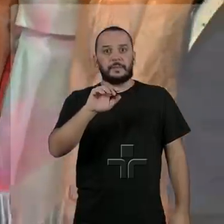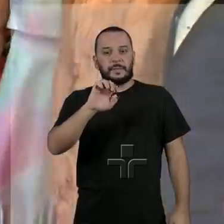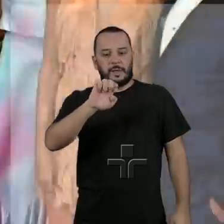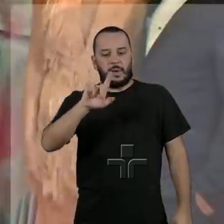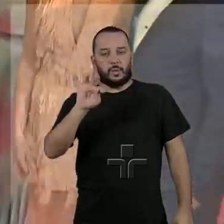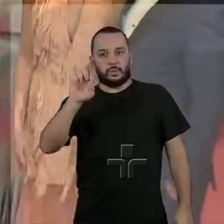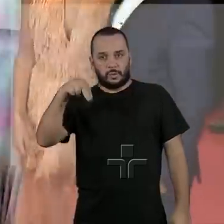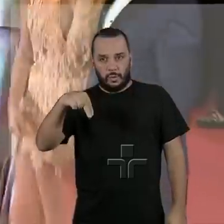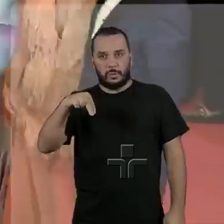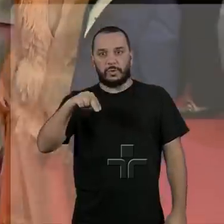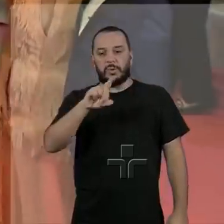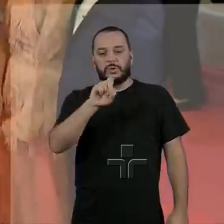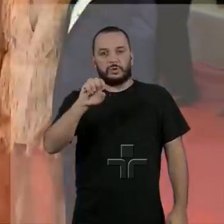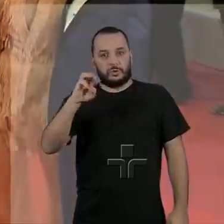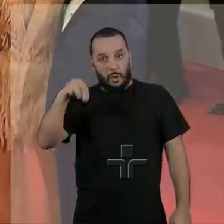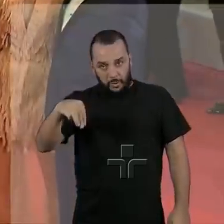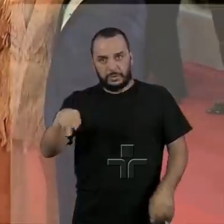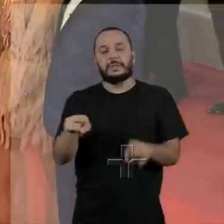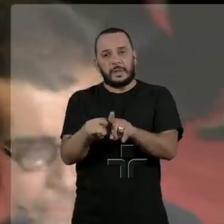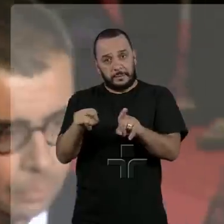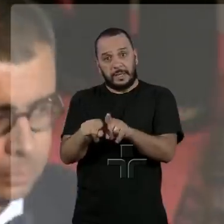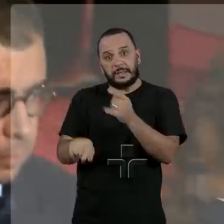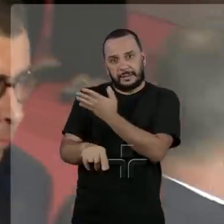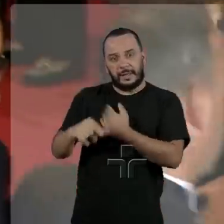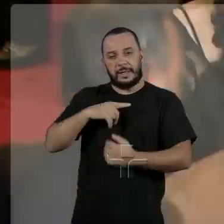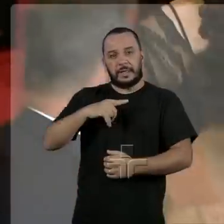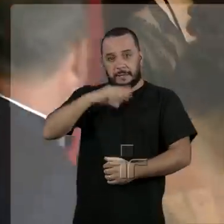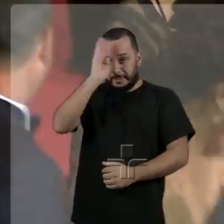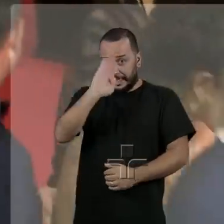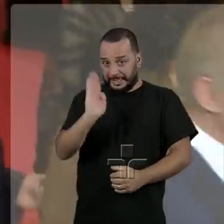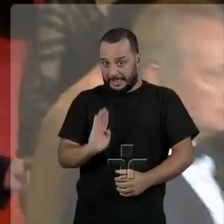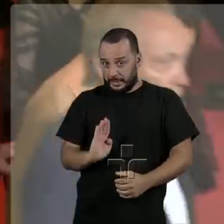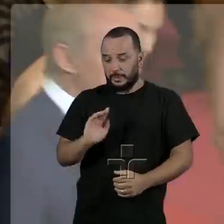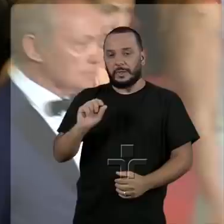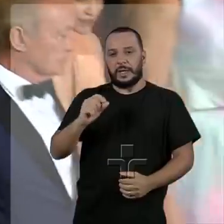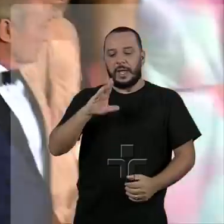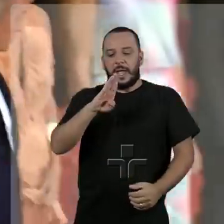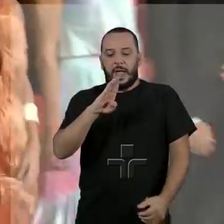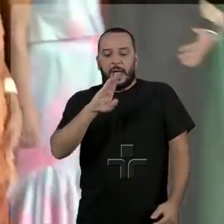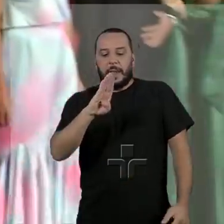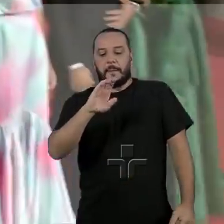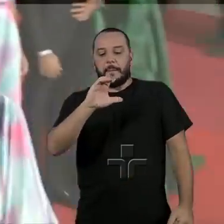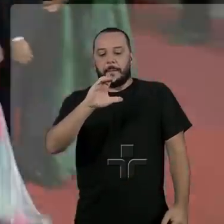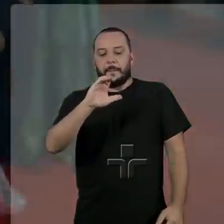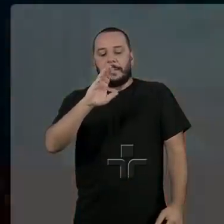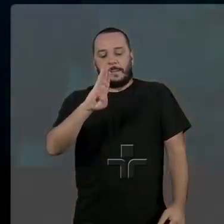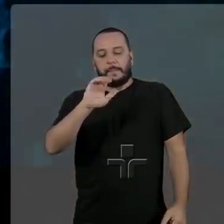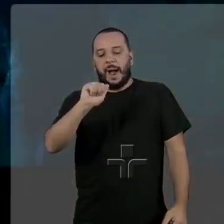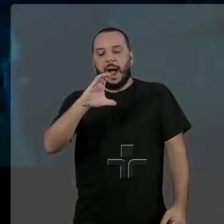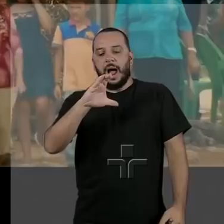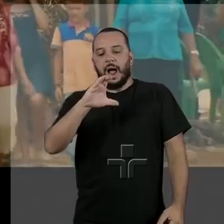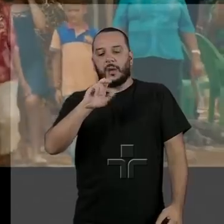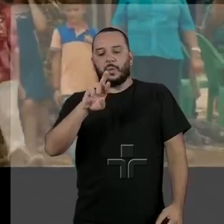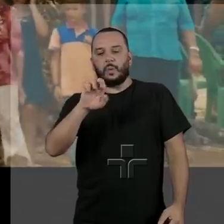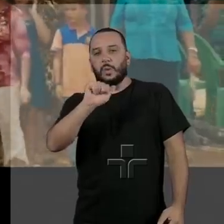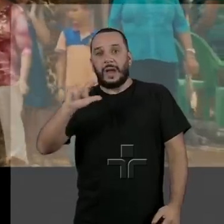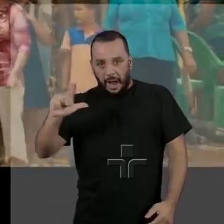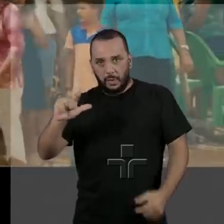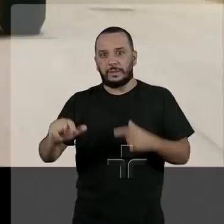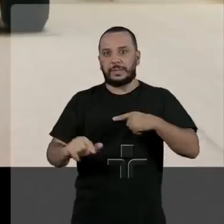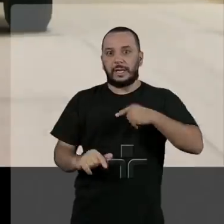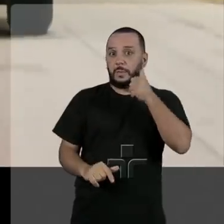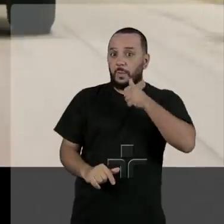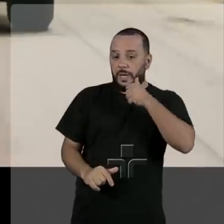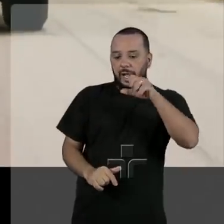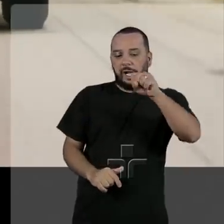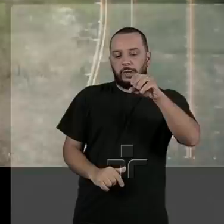E tem brasileiro na disputa. Bacurau, de Kleber Mendonça Filho e Juliano Donelis, tem Sônia Braga no elenco e narra a